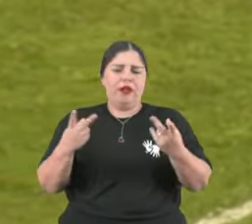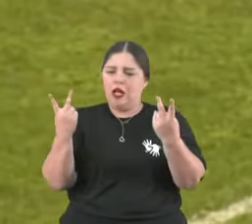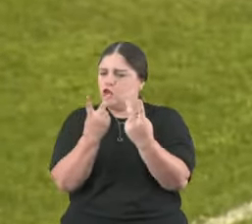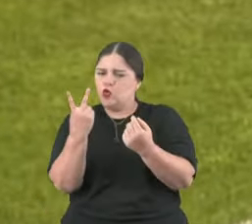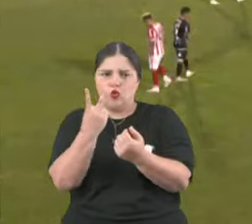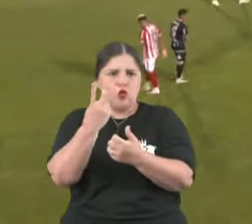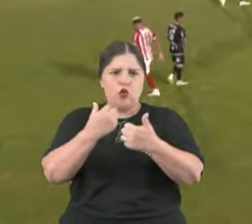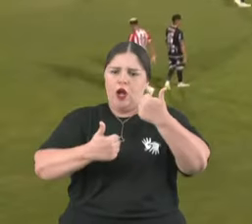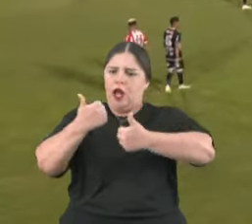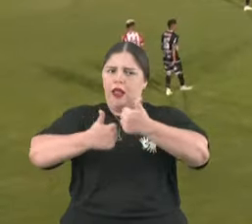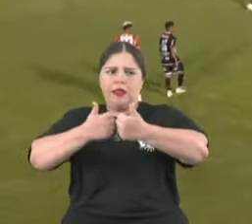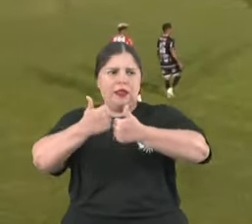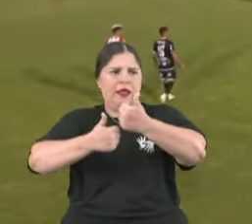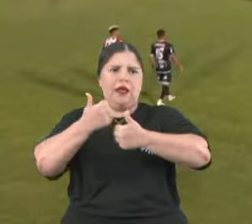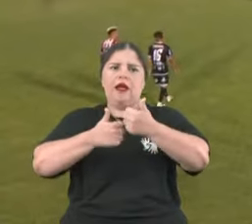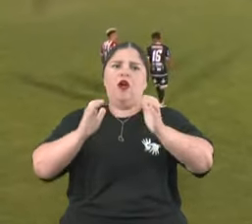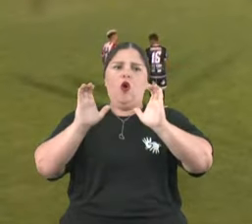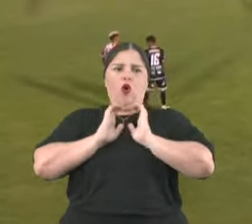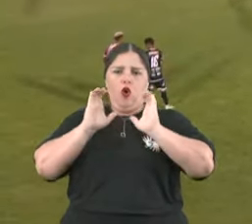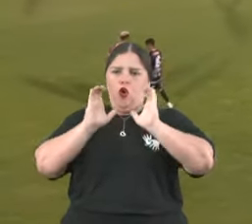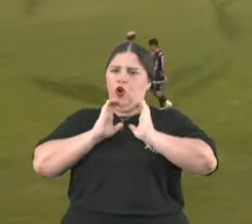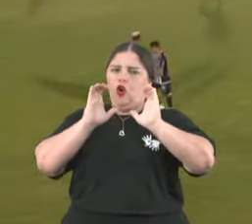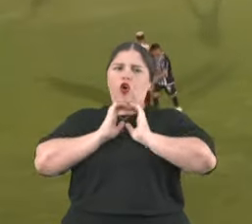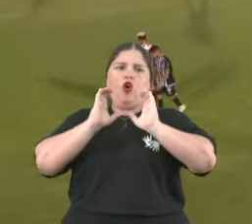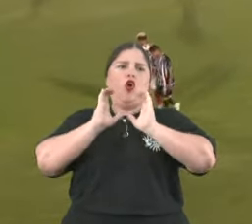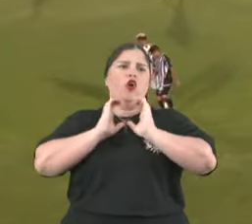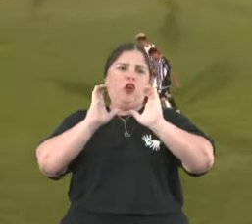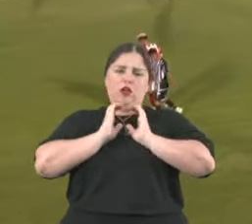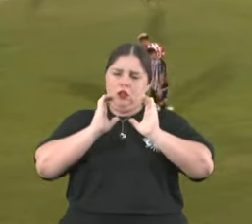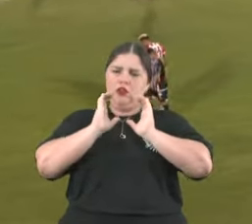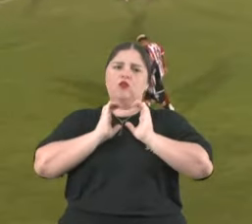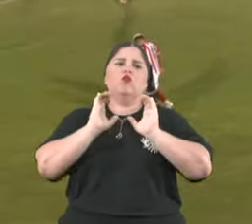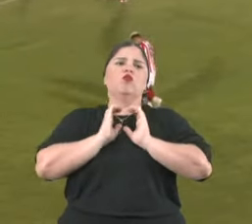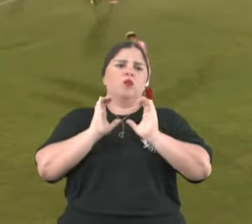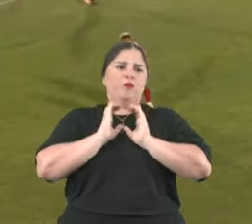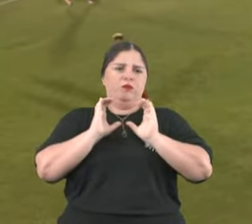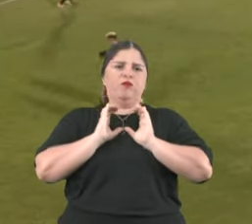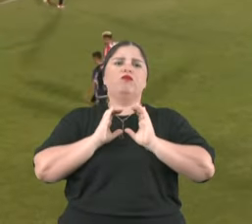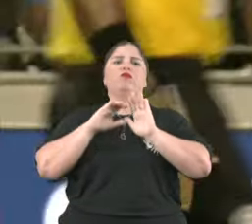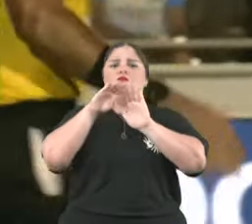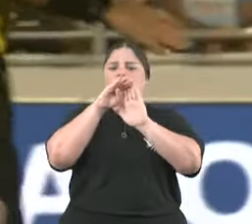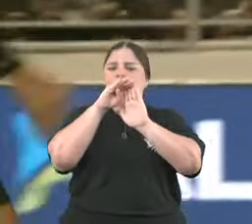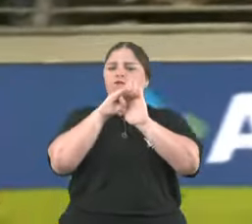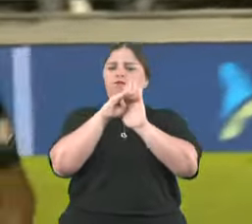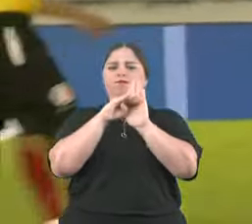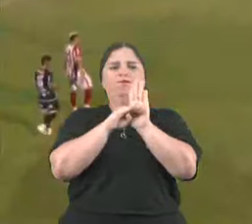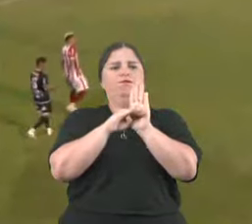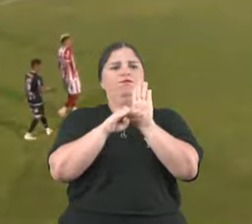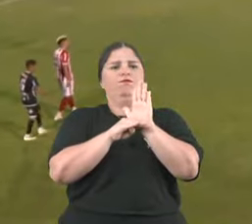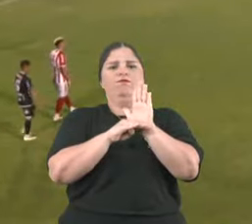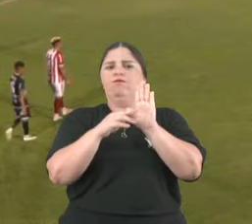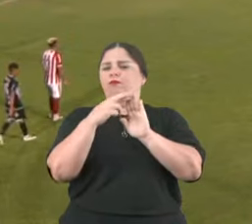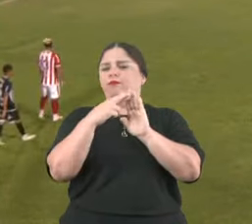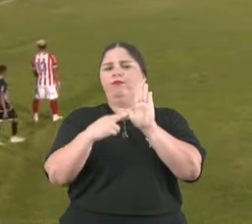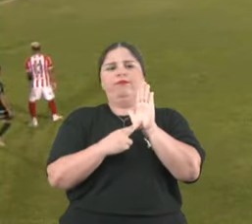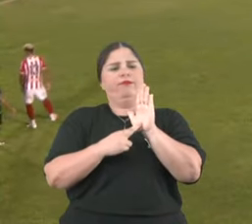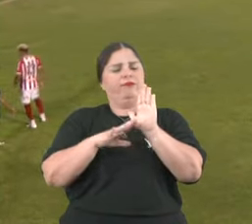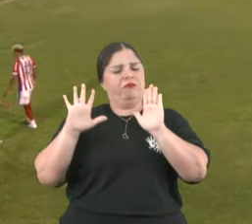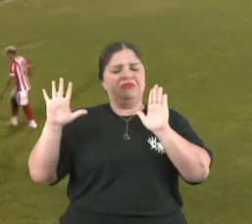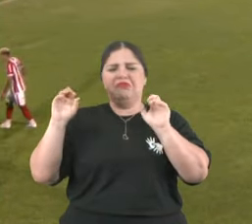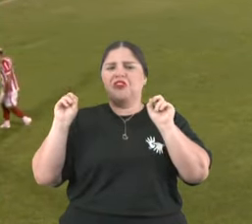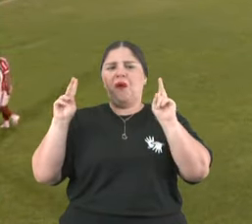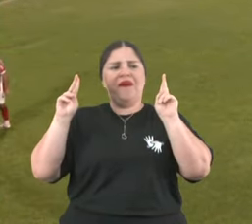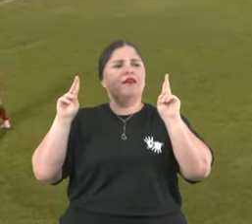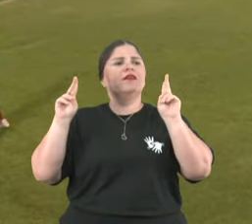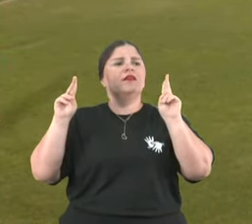e o lance já não valia. Mas faz parte do protocolo. Tá tudo legal no lance. Muito bem. Vai